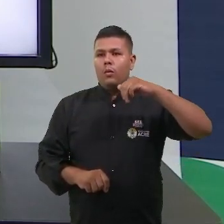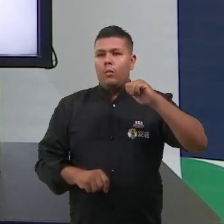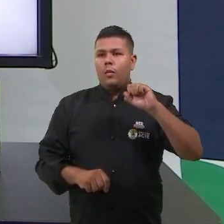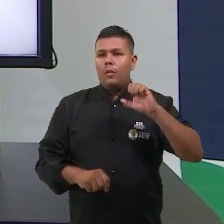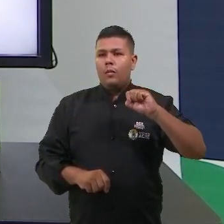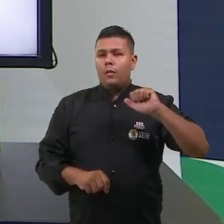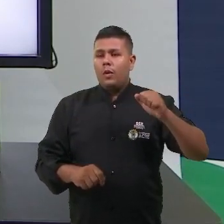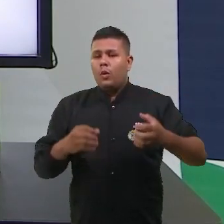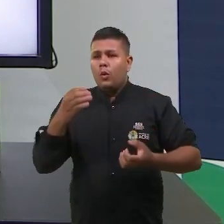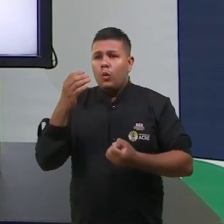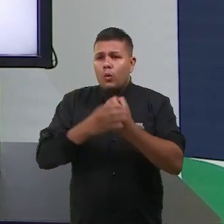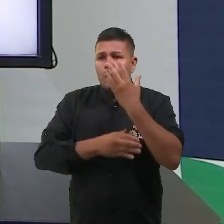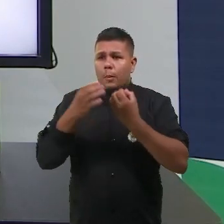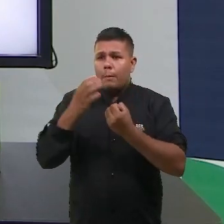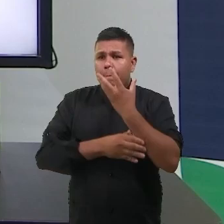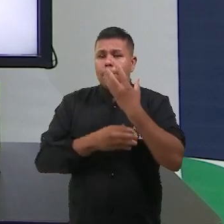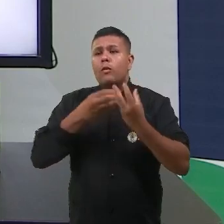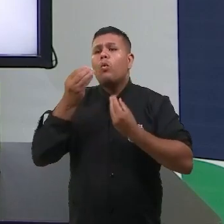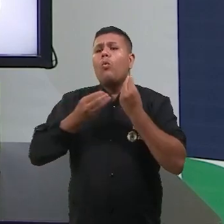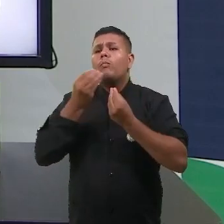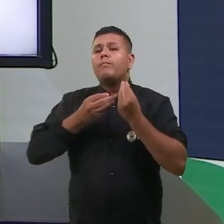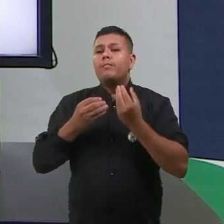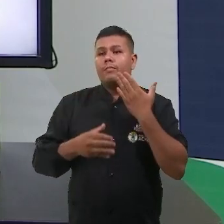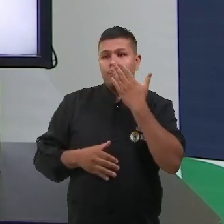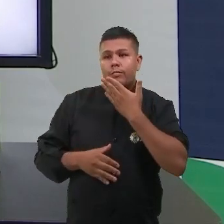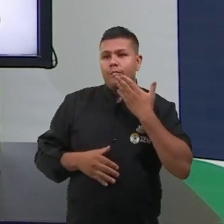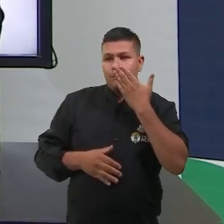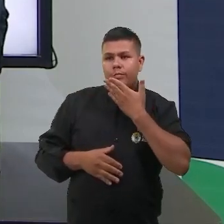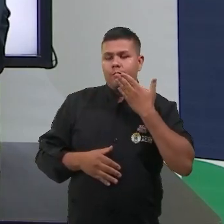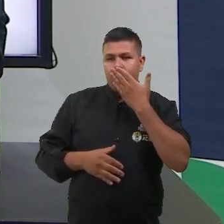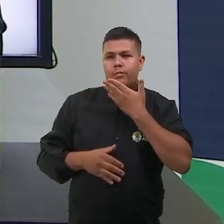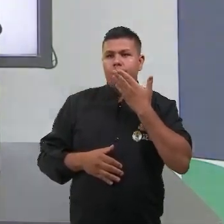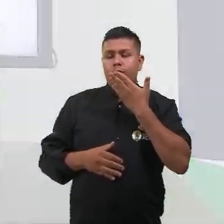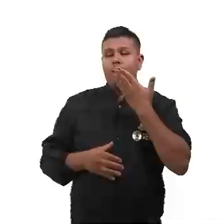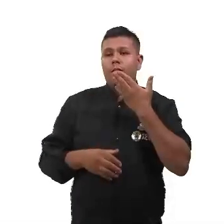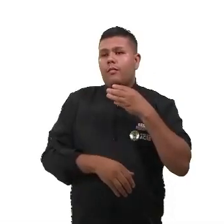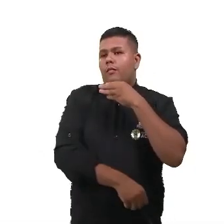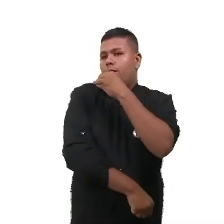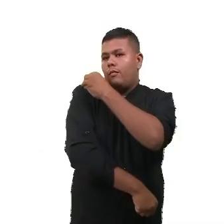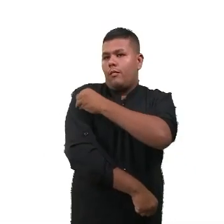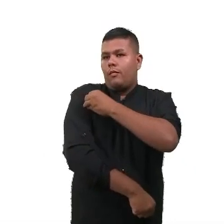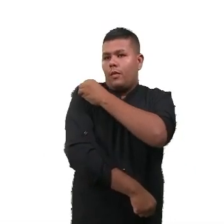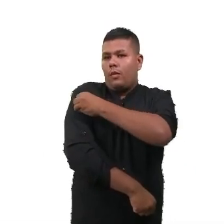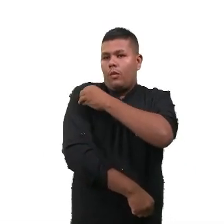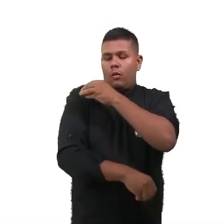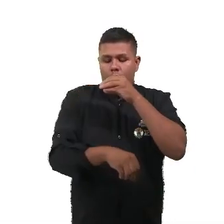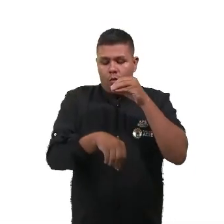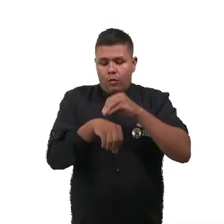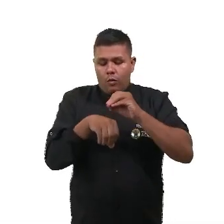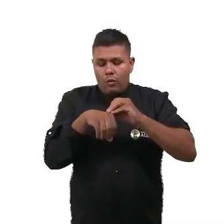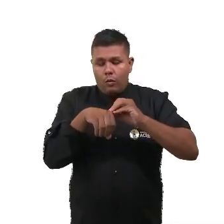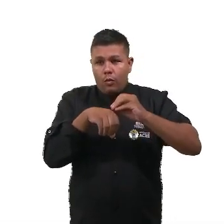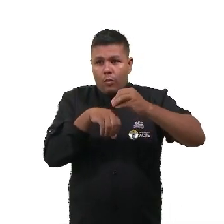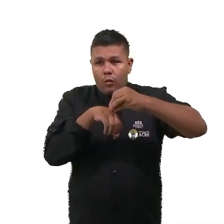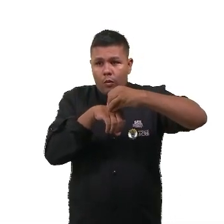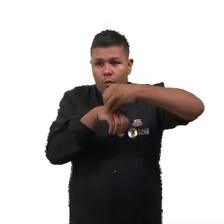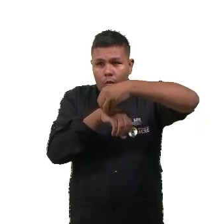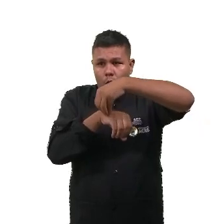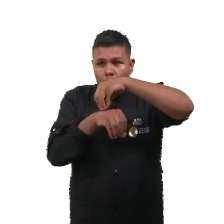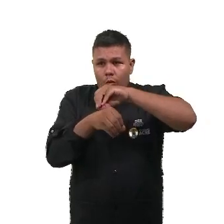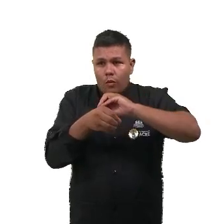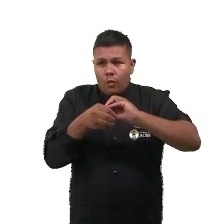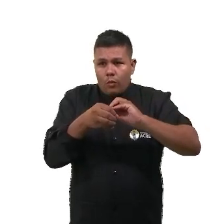produzido a partir da cana-de-açúcar, tá? E o álcool, né, pessoal, a molequinha do álcool que a gente conhece aqui,